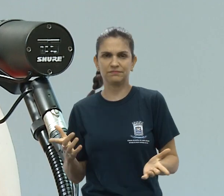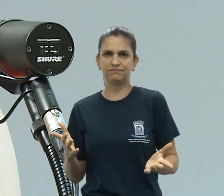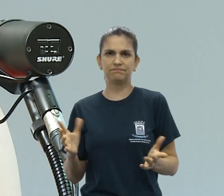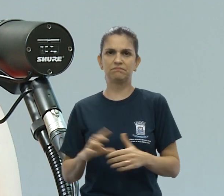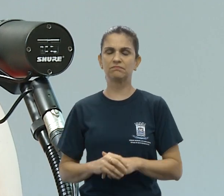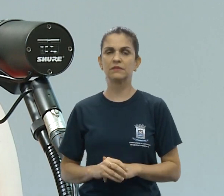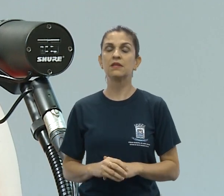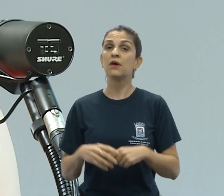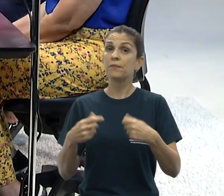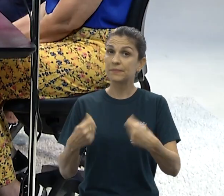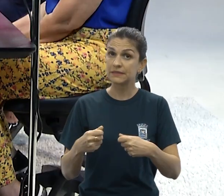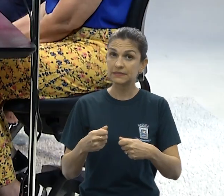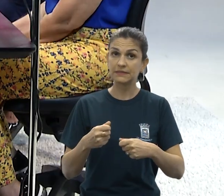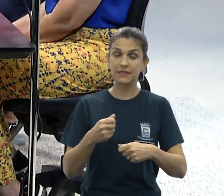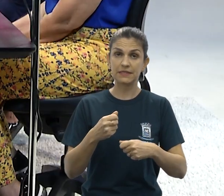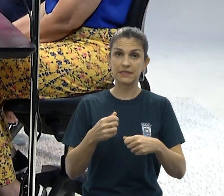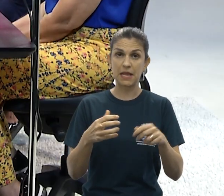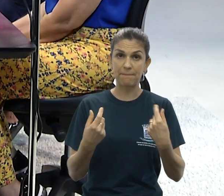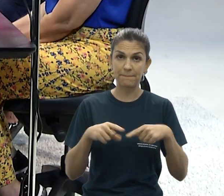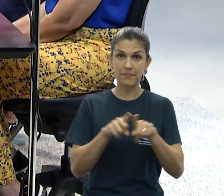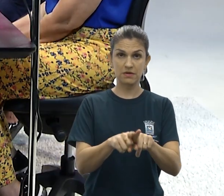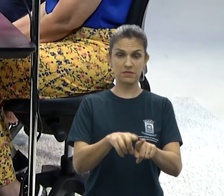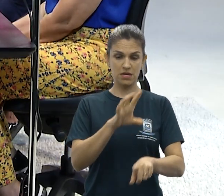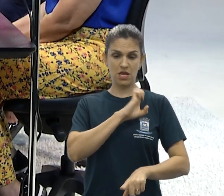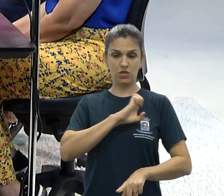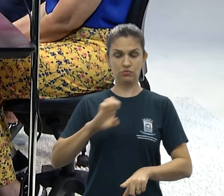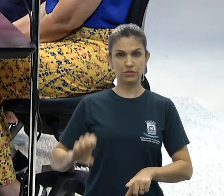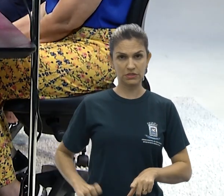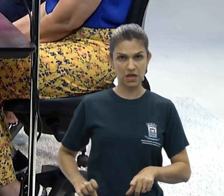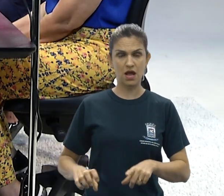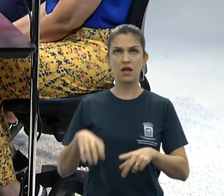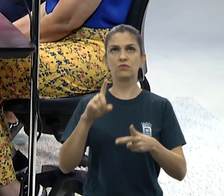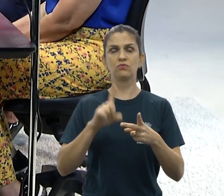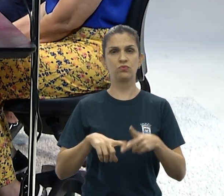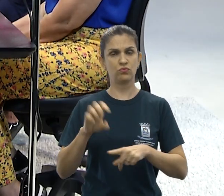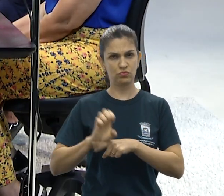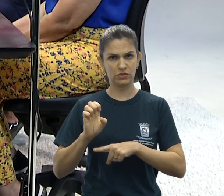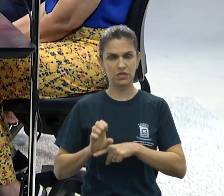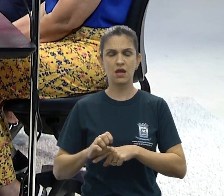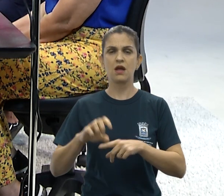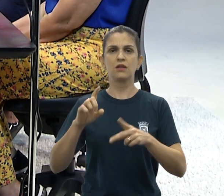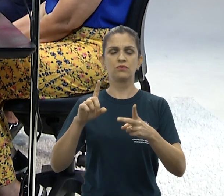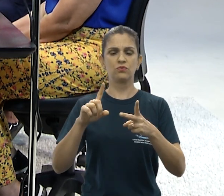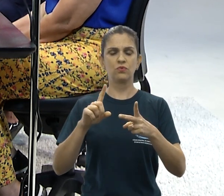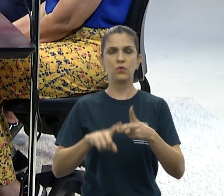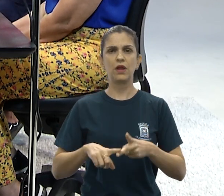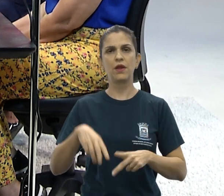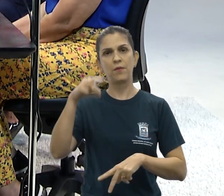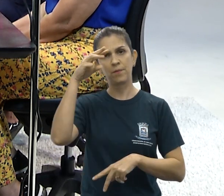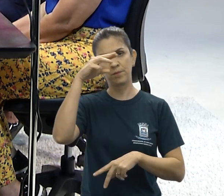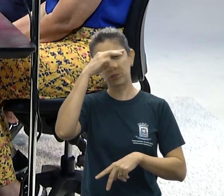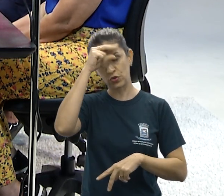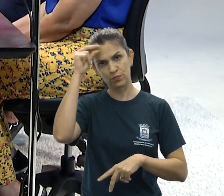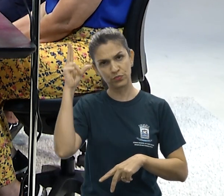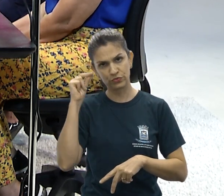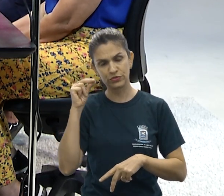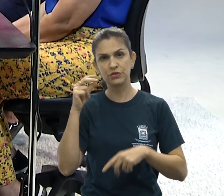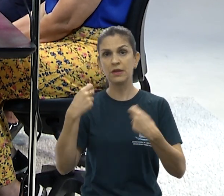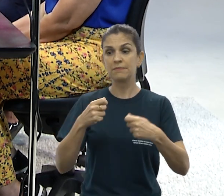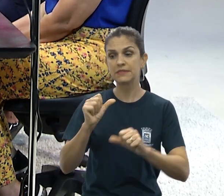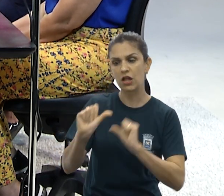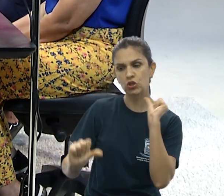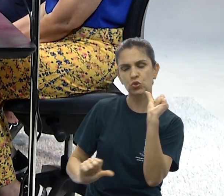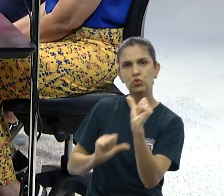junto tanto ao Estado, quanto ao município, quanto ao prestador de serviço, para agilizar a troca desse aparelho